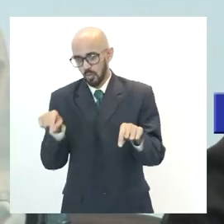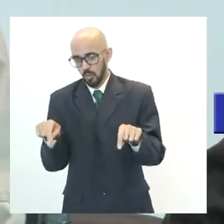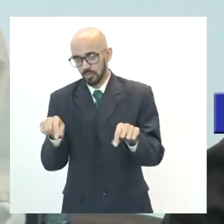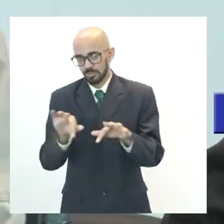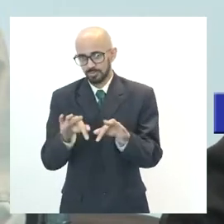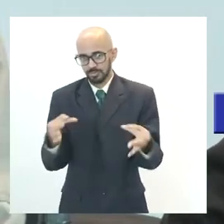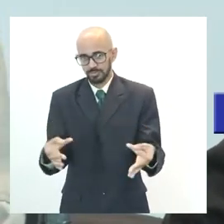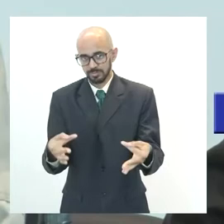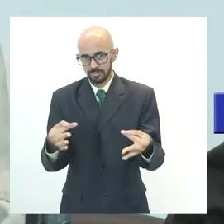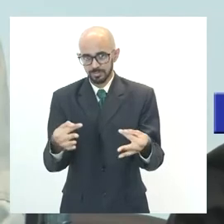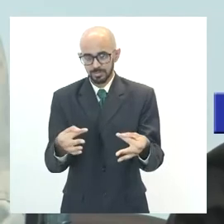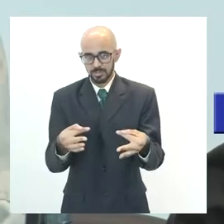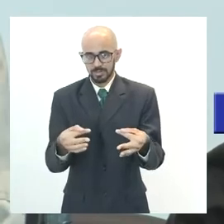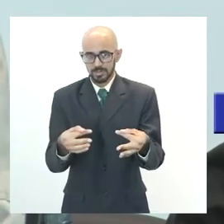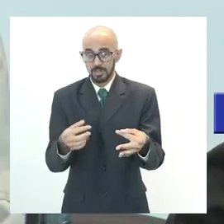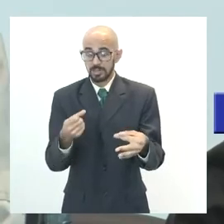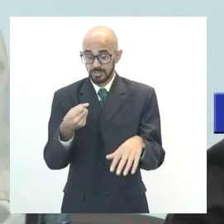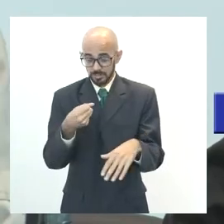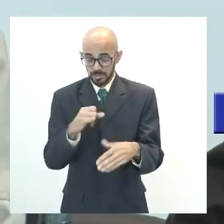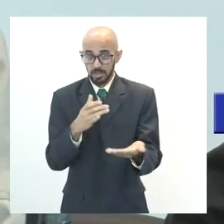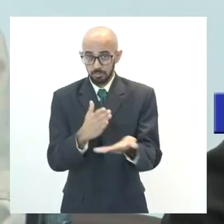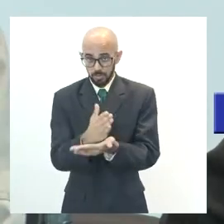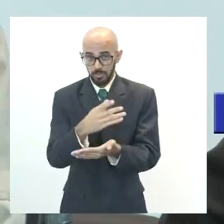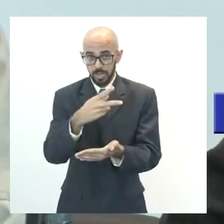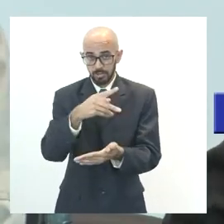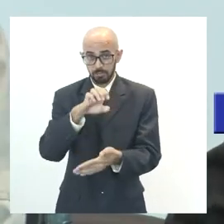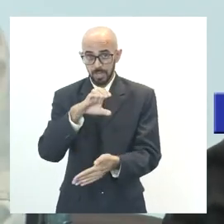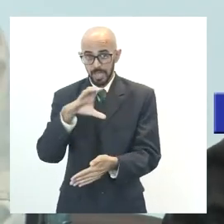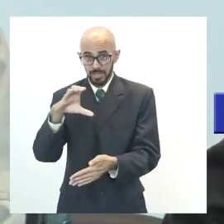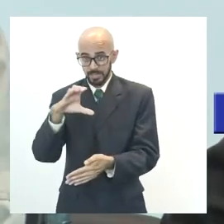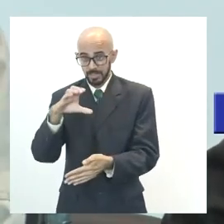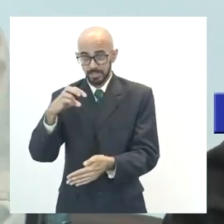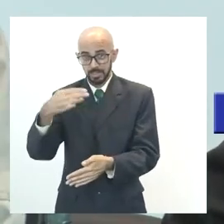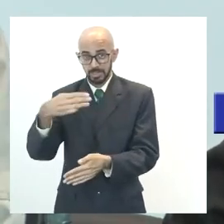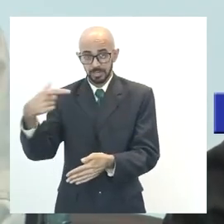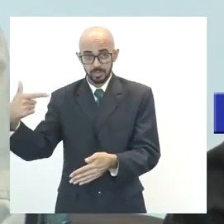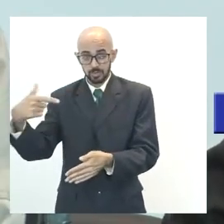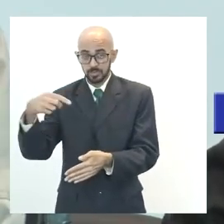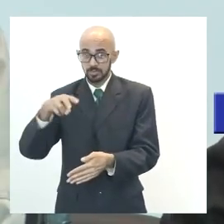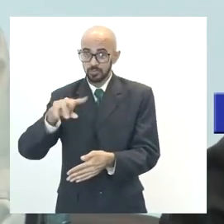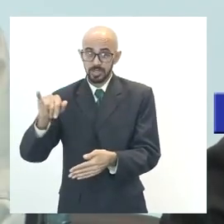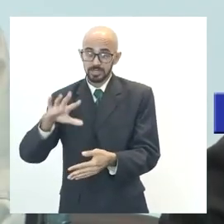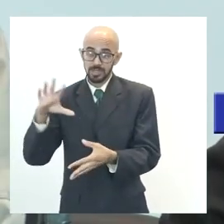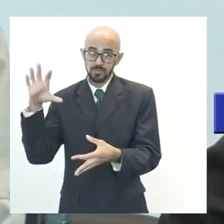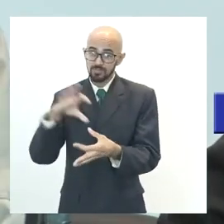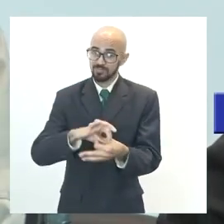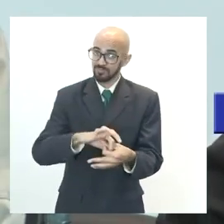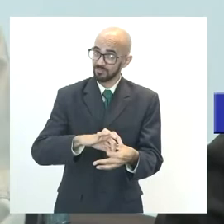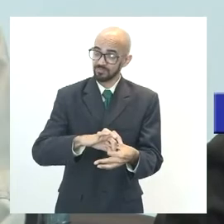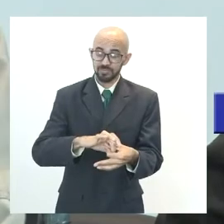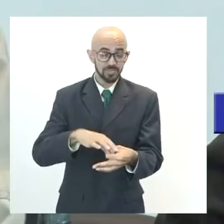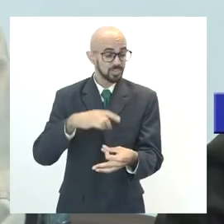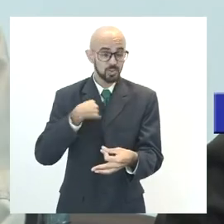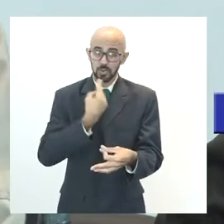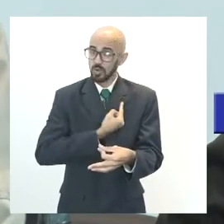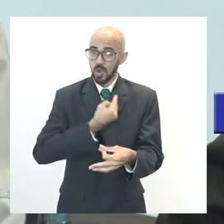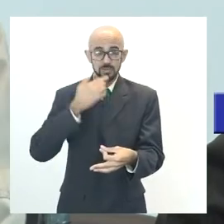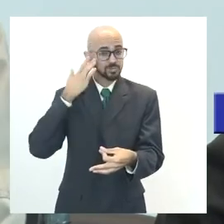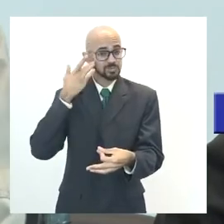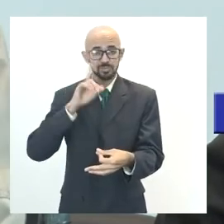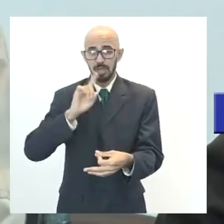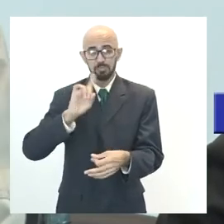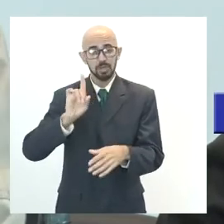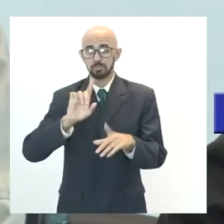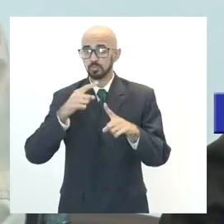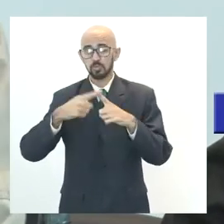com a implementação da PEC 32 ela vai ser um astro que a gente não tem noção porque os